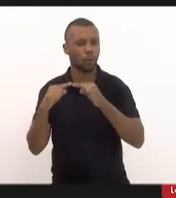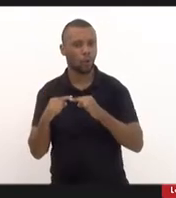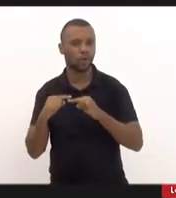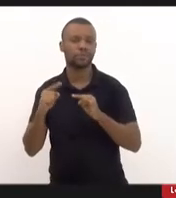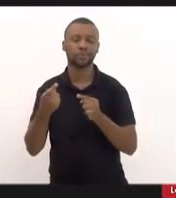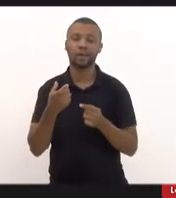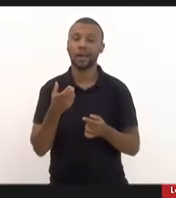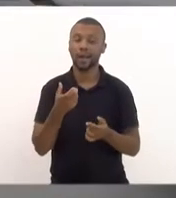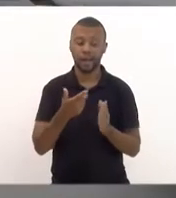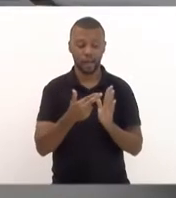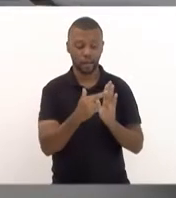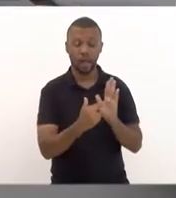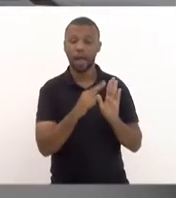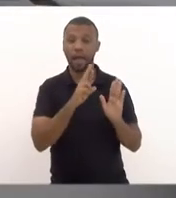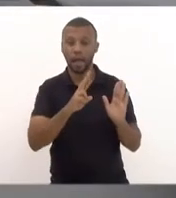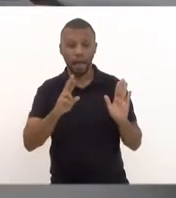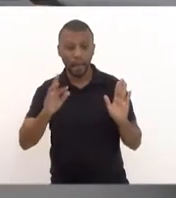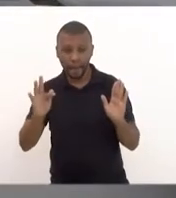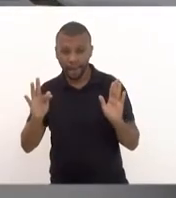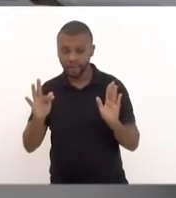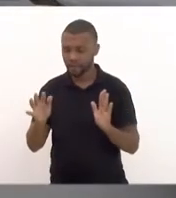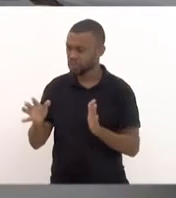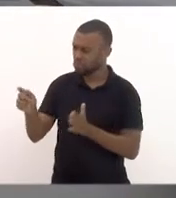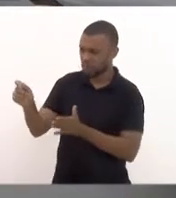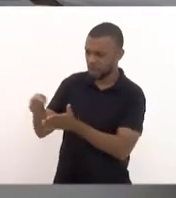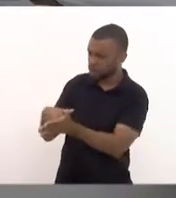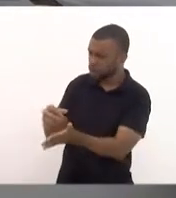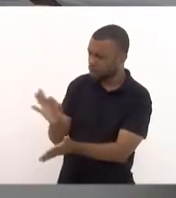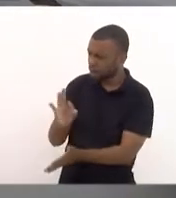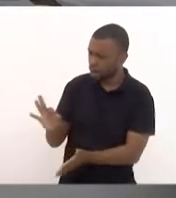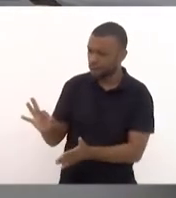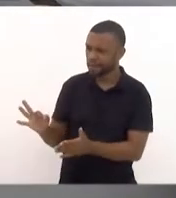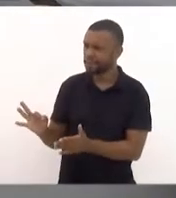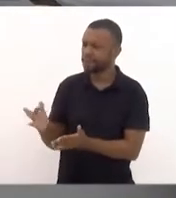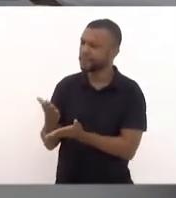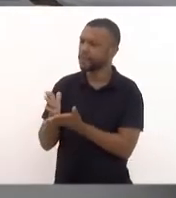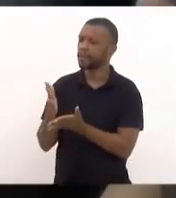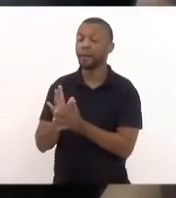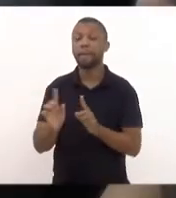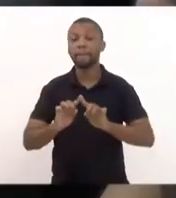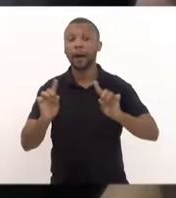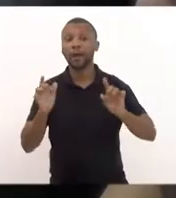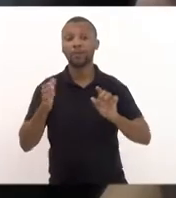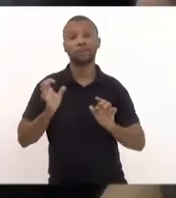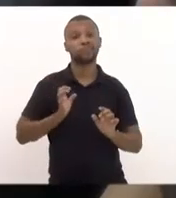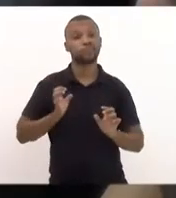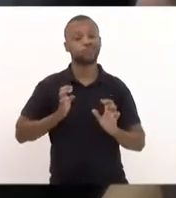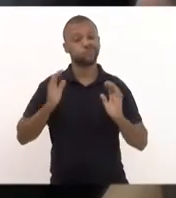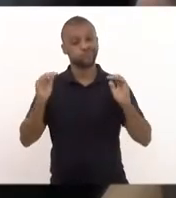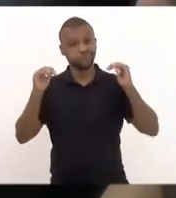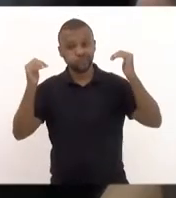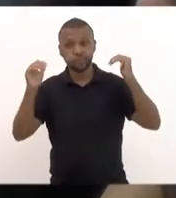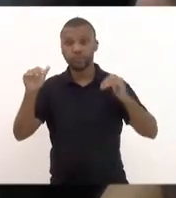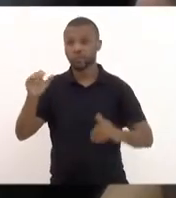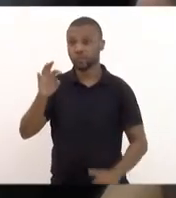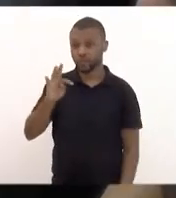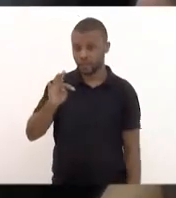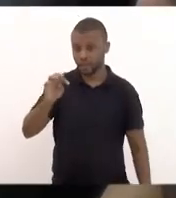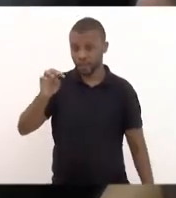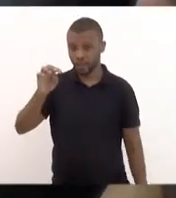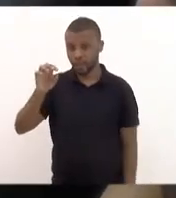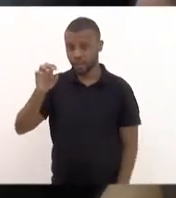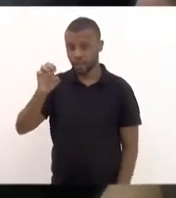nós. Não está assinado não, chefe. Não, mas os tubarões lá da Secretaria do Tesouro Nacional já deram um aval,